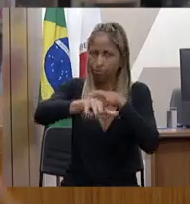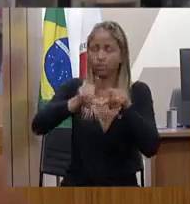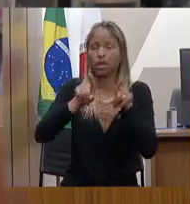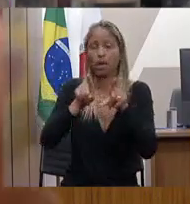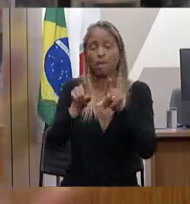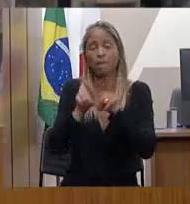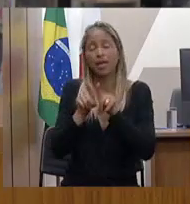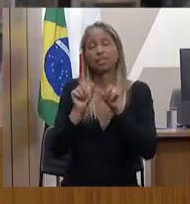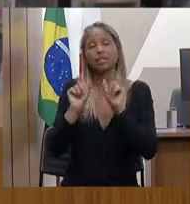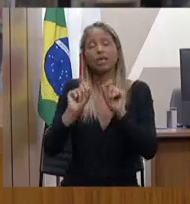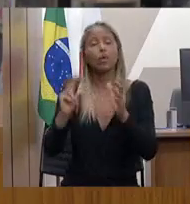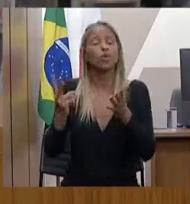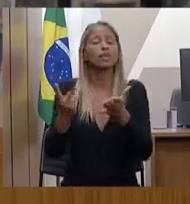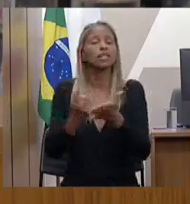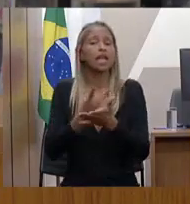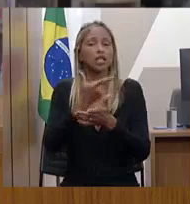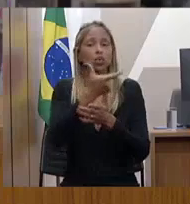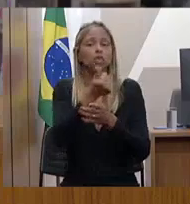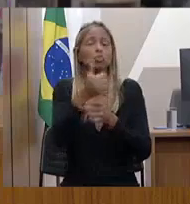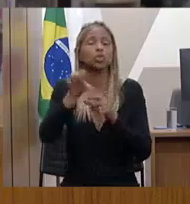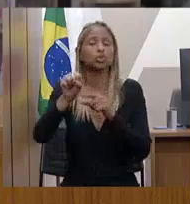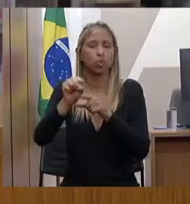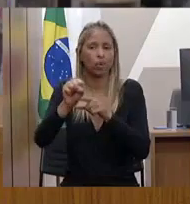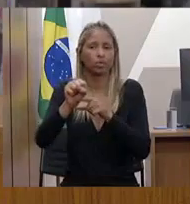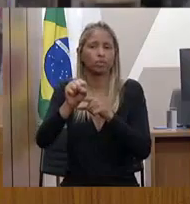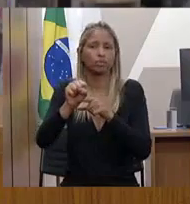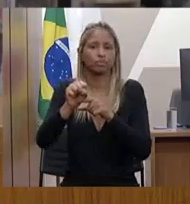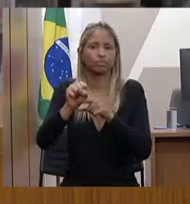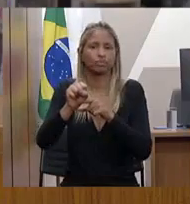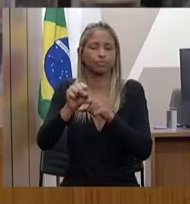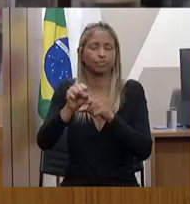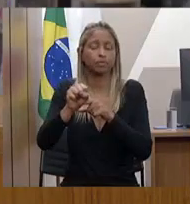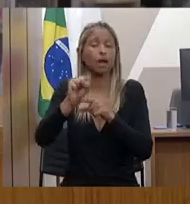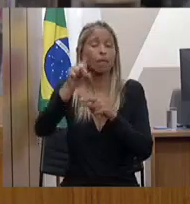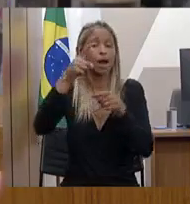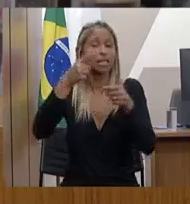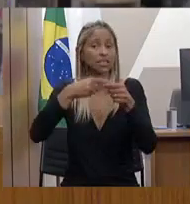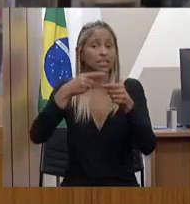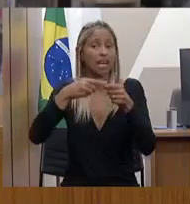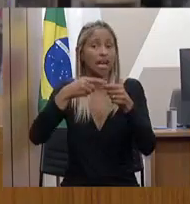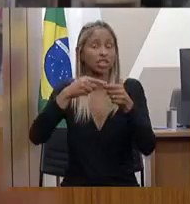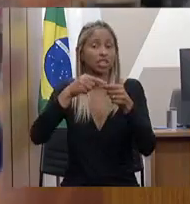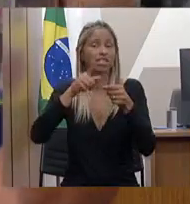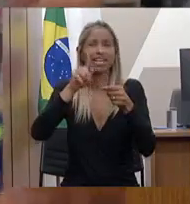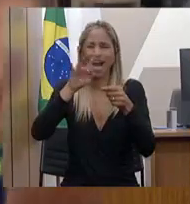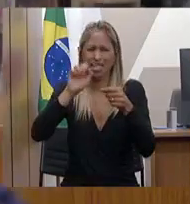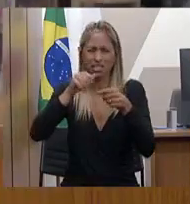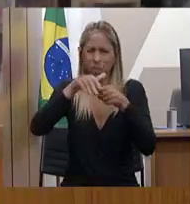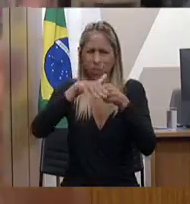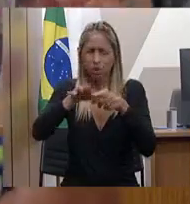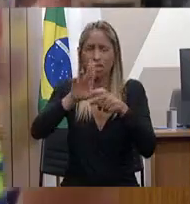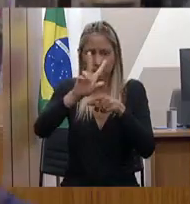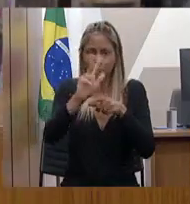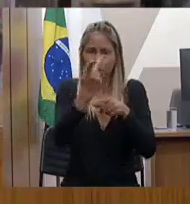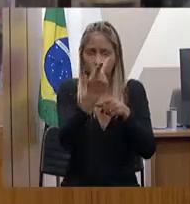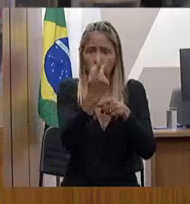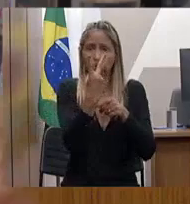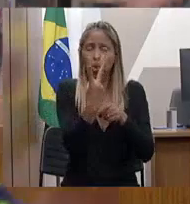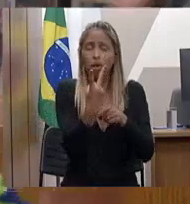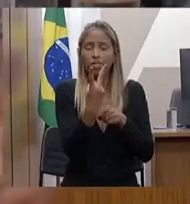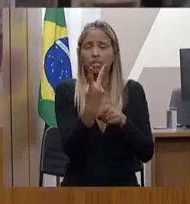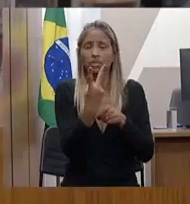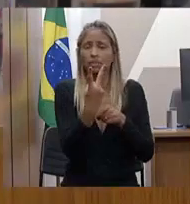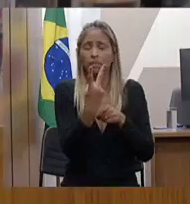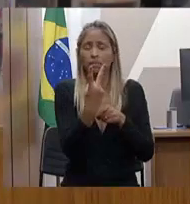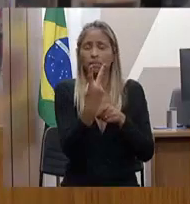mas que tem como aconteceu em 2018 um Gasômetro Ipatinga que passou que tem aqui em Belo Horizonte e dois gasoso